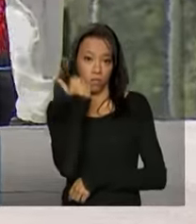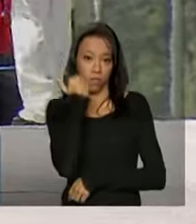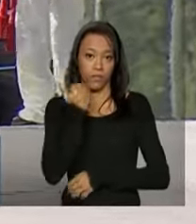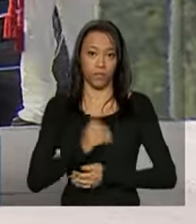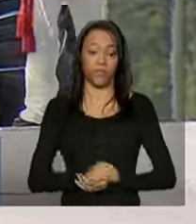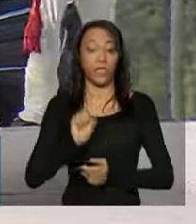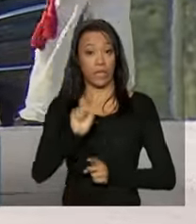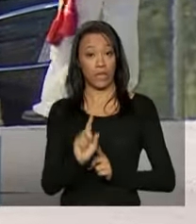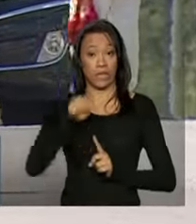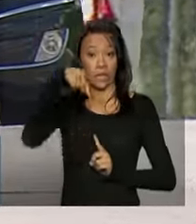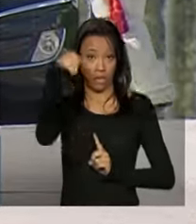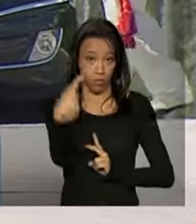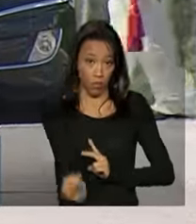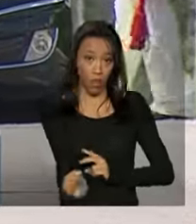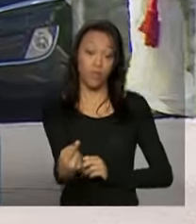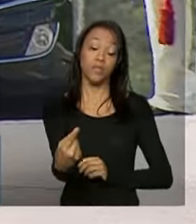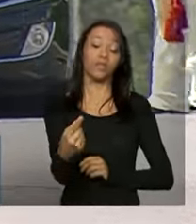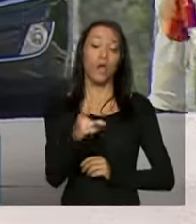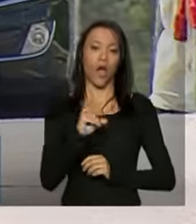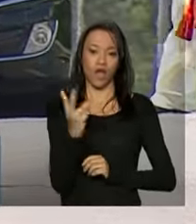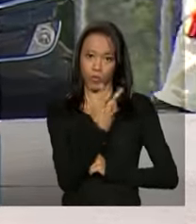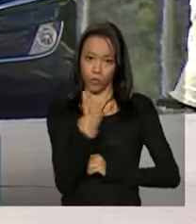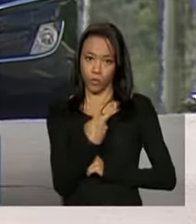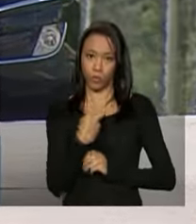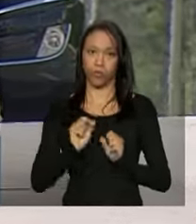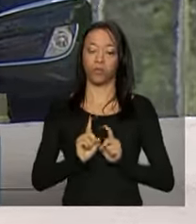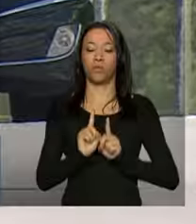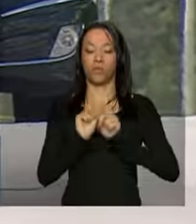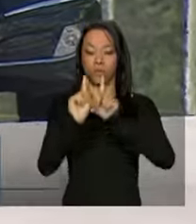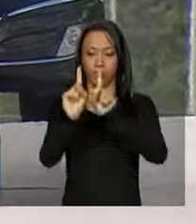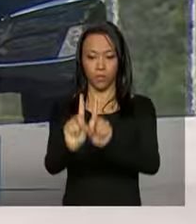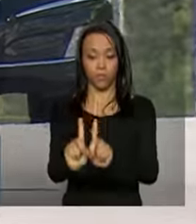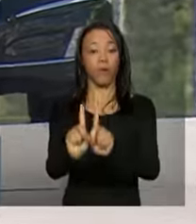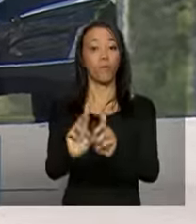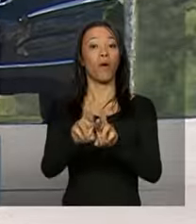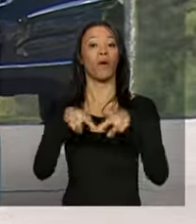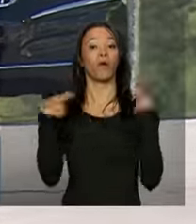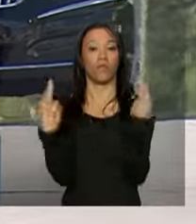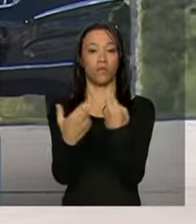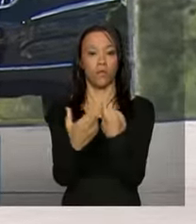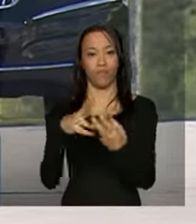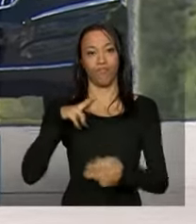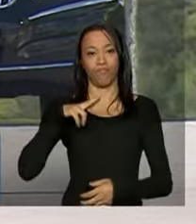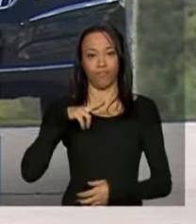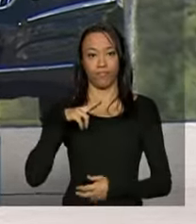Na sequência, elas vão se encaminhar para um encontro bilateral privado.